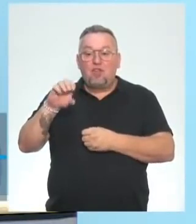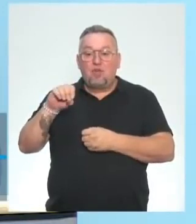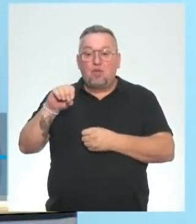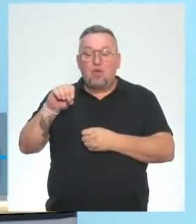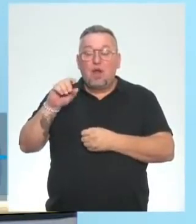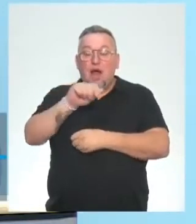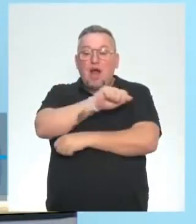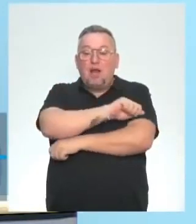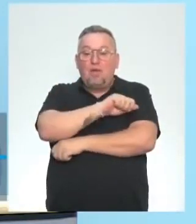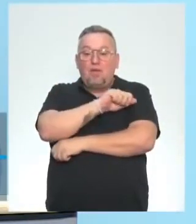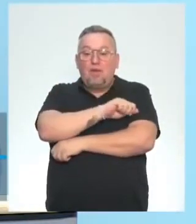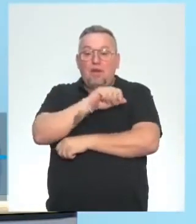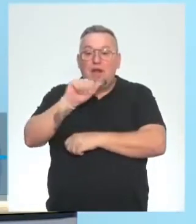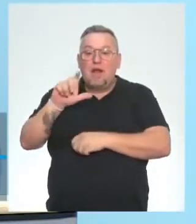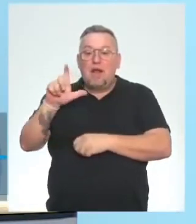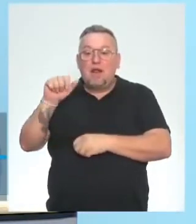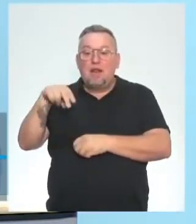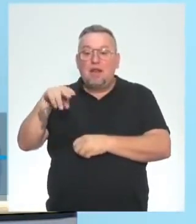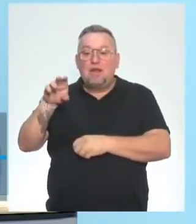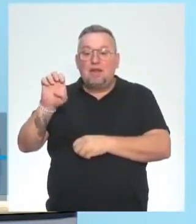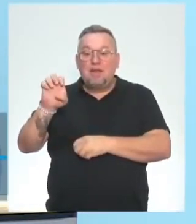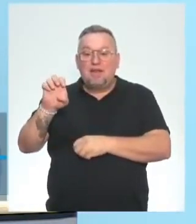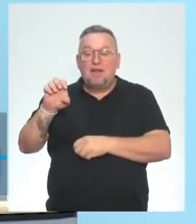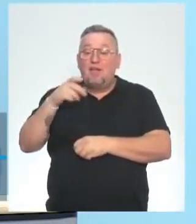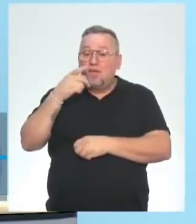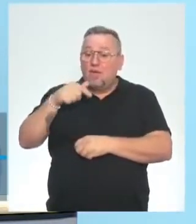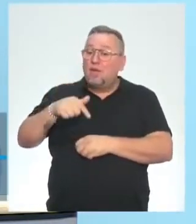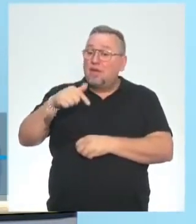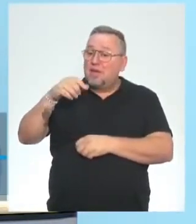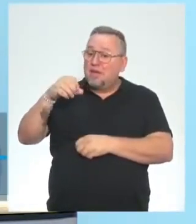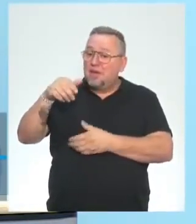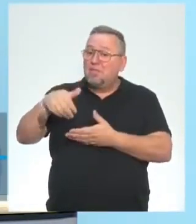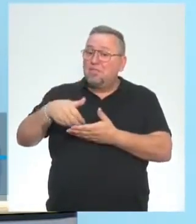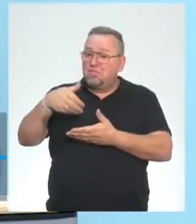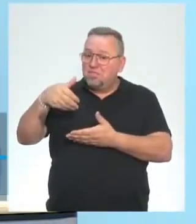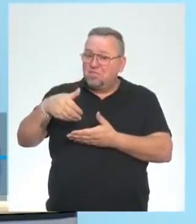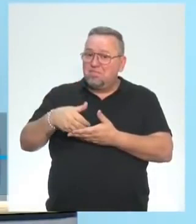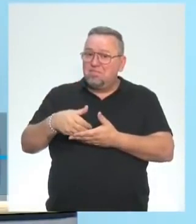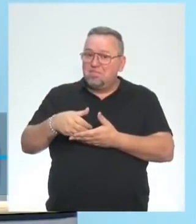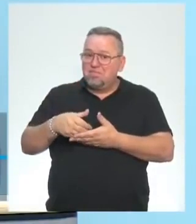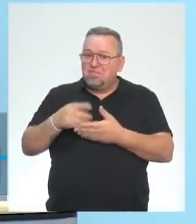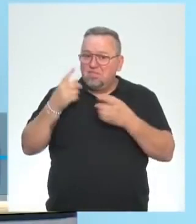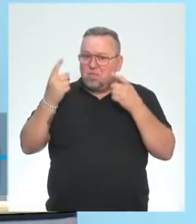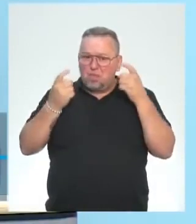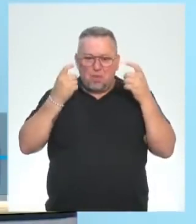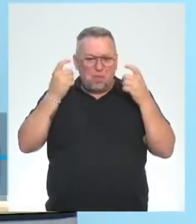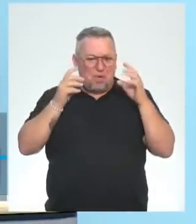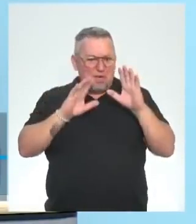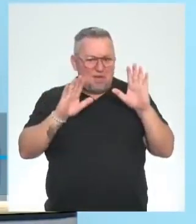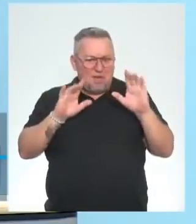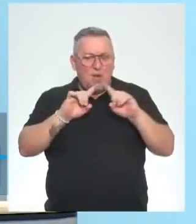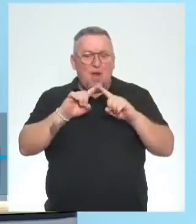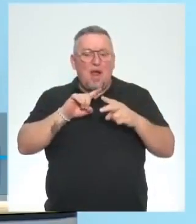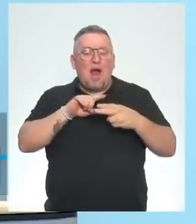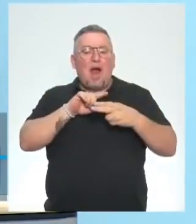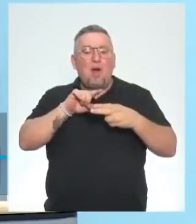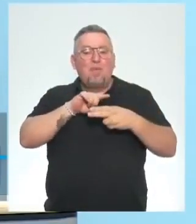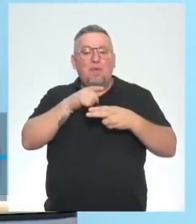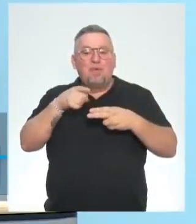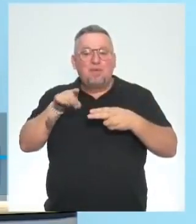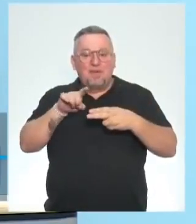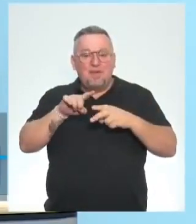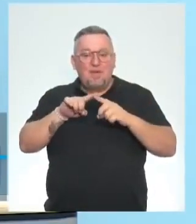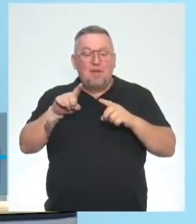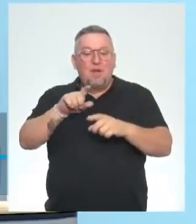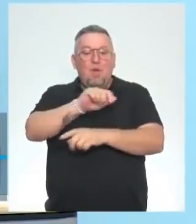Caroline, né, falando que são 70 colheres. Bacana. Ó, fica preocupada não, Alane, é isso mesmo, é aproximação. Então,